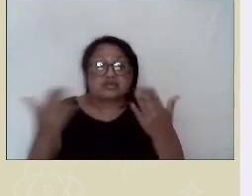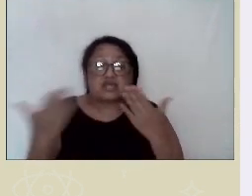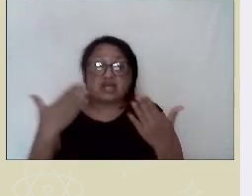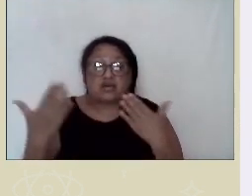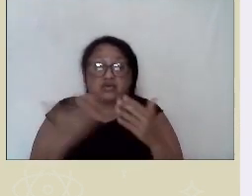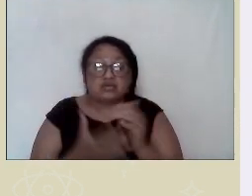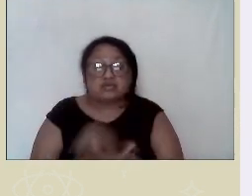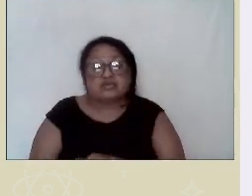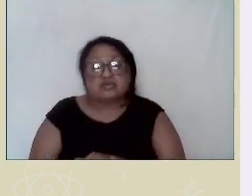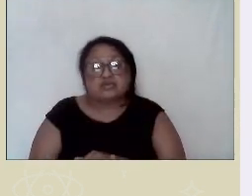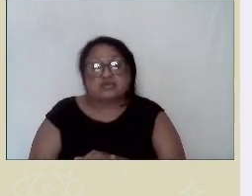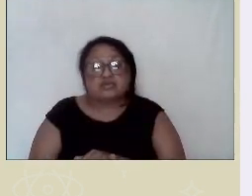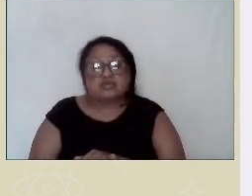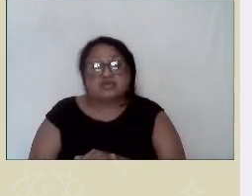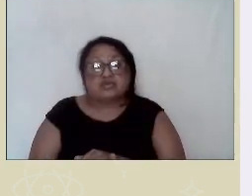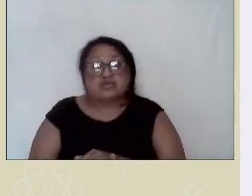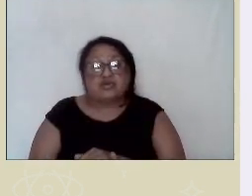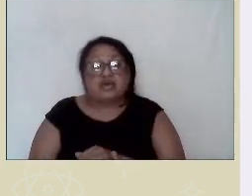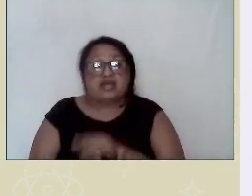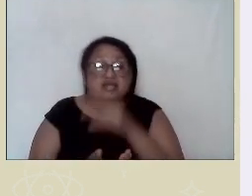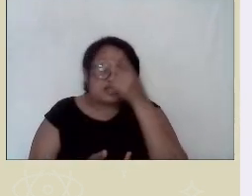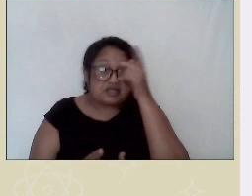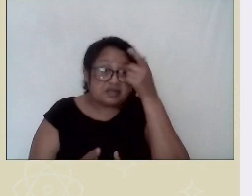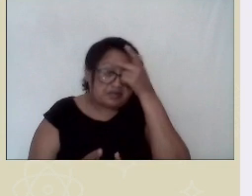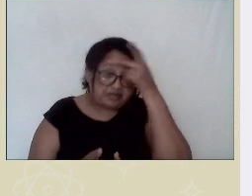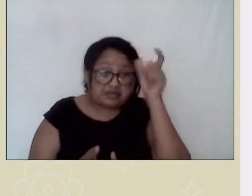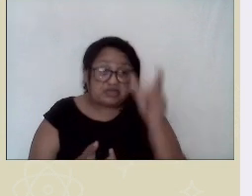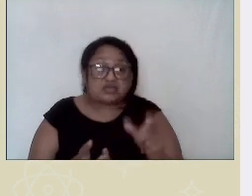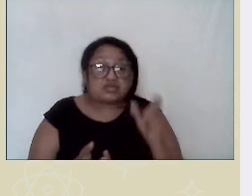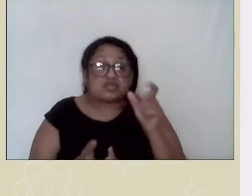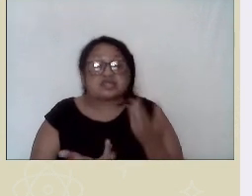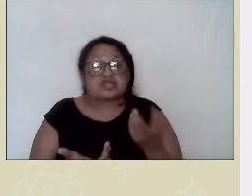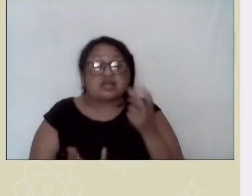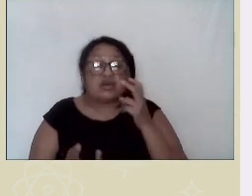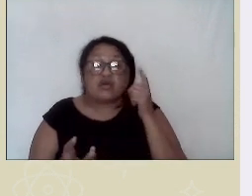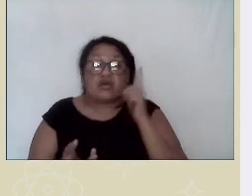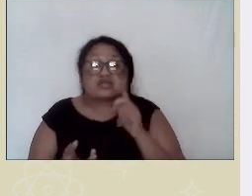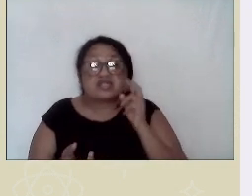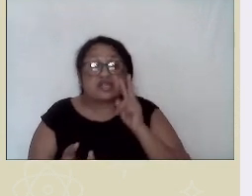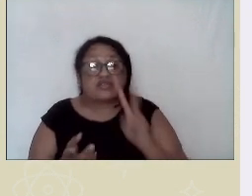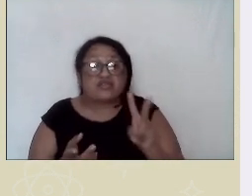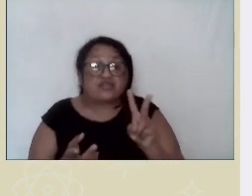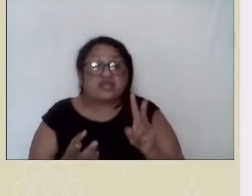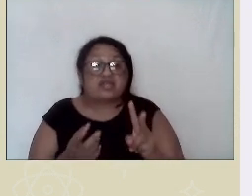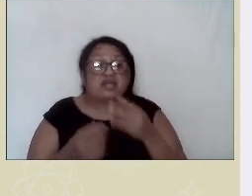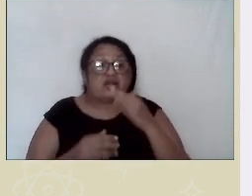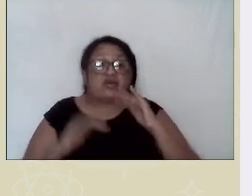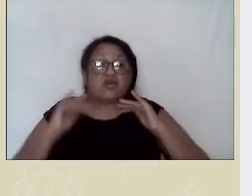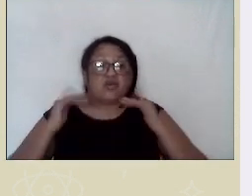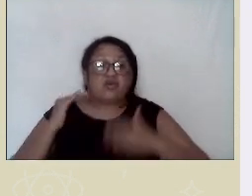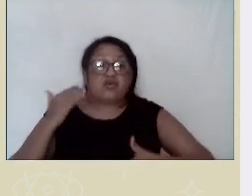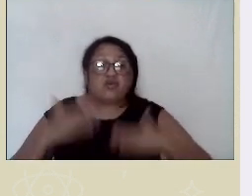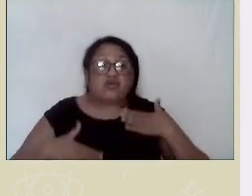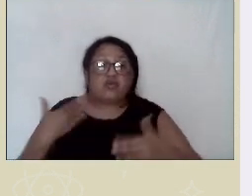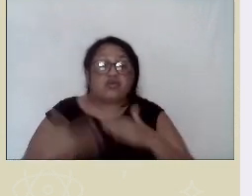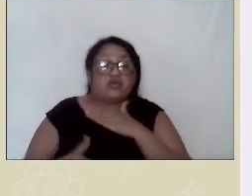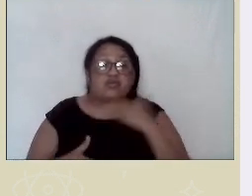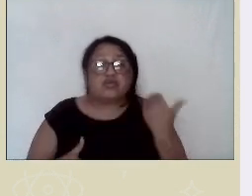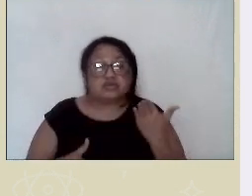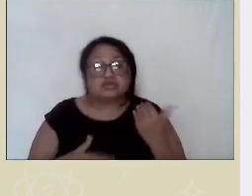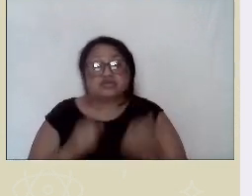de Montanha de Nepal a maioria dos montanhistas estão preparados para um avistamento desse tipo tranquilo aí